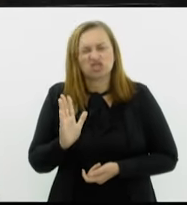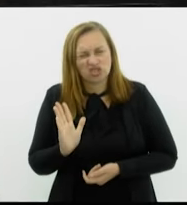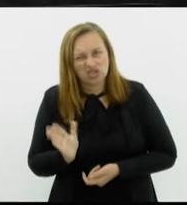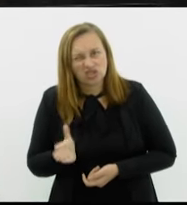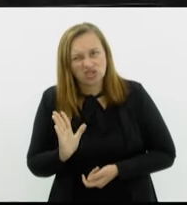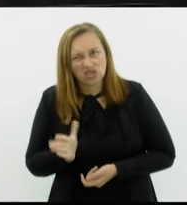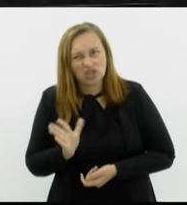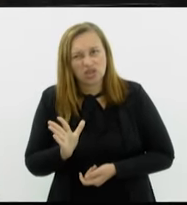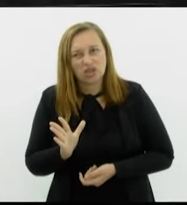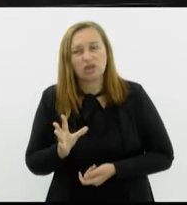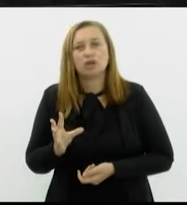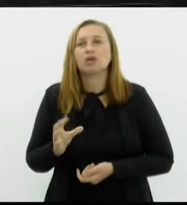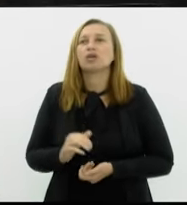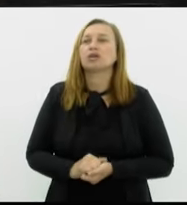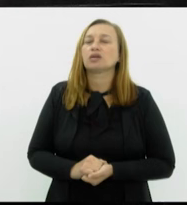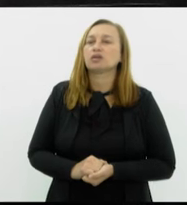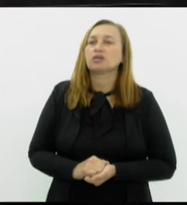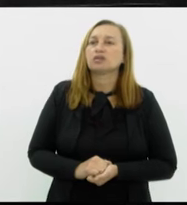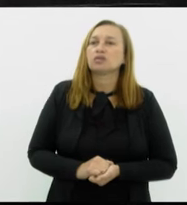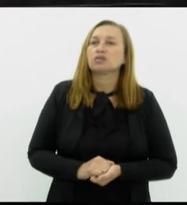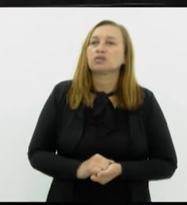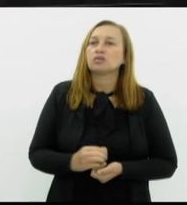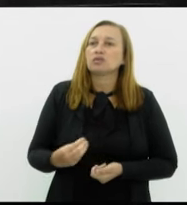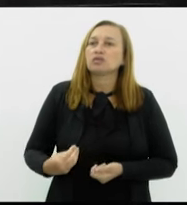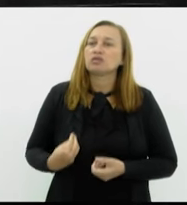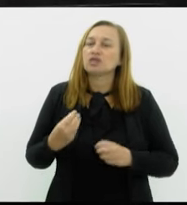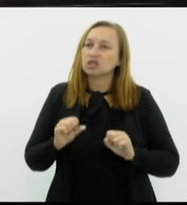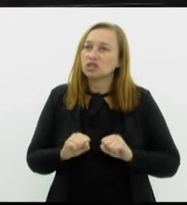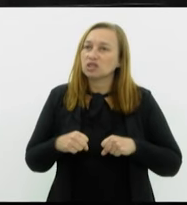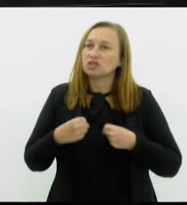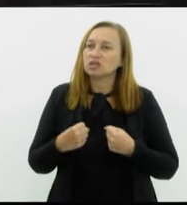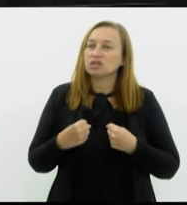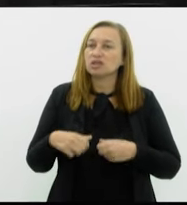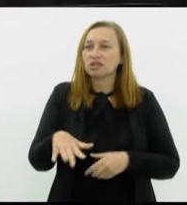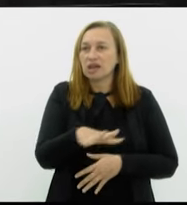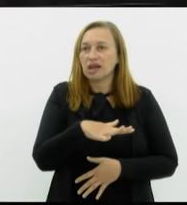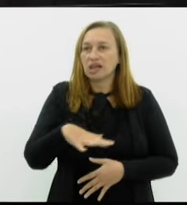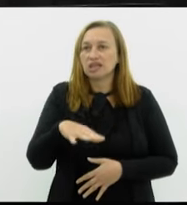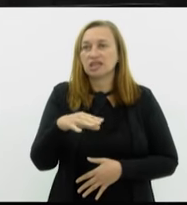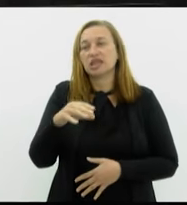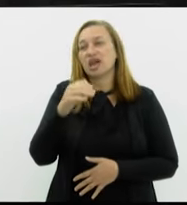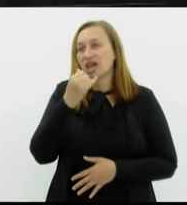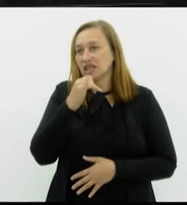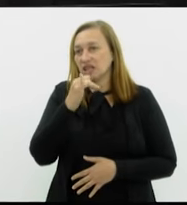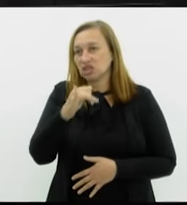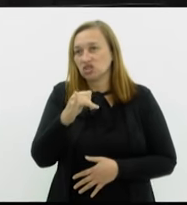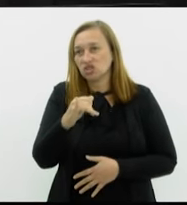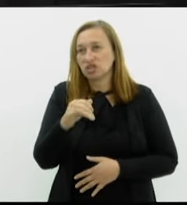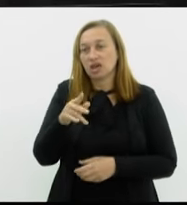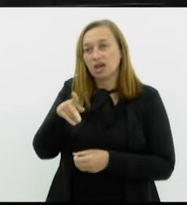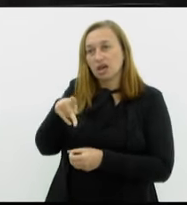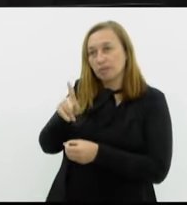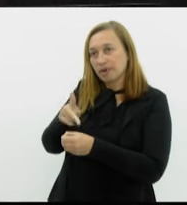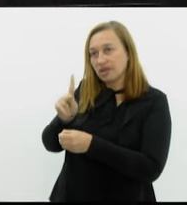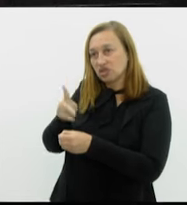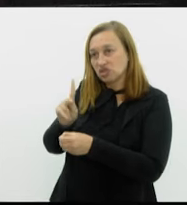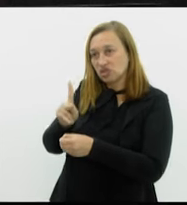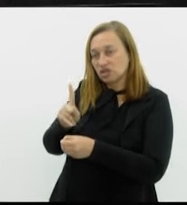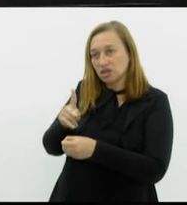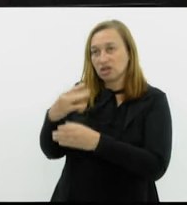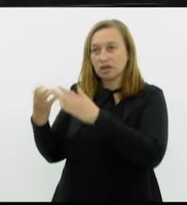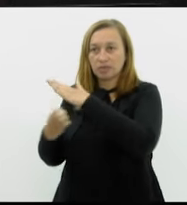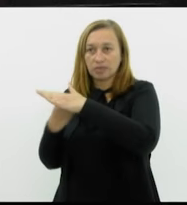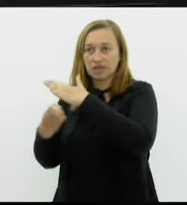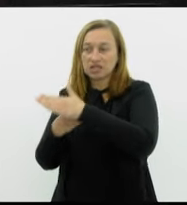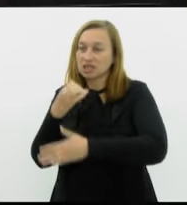uma vida também dedicada à área de energia. A Petrobras é uma empresa de energia,